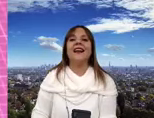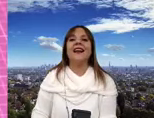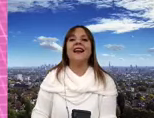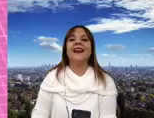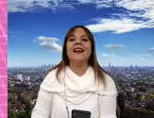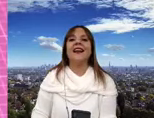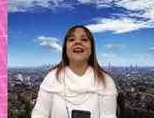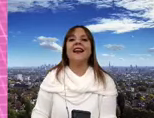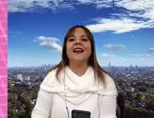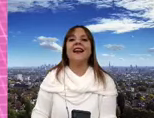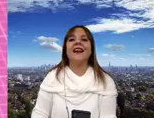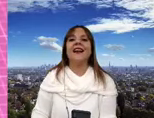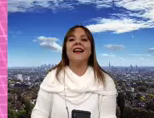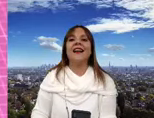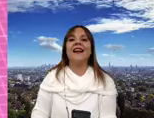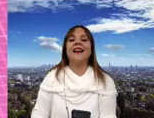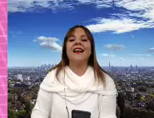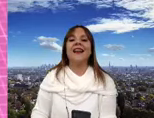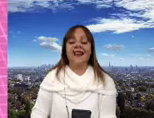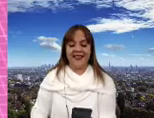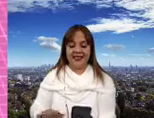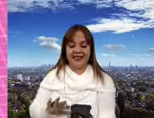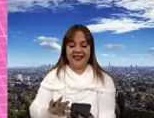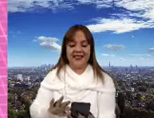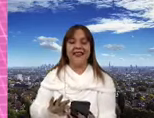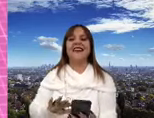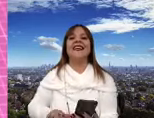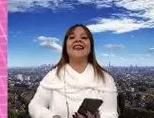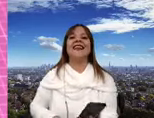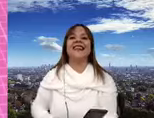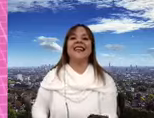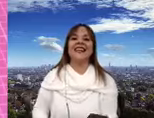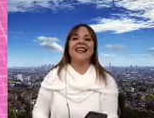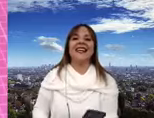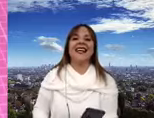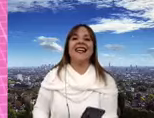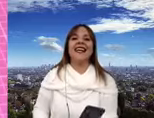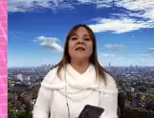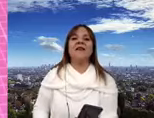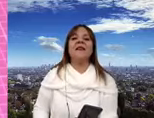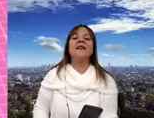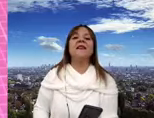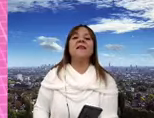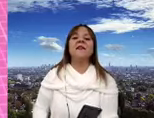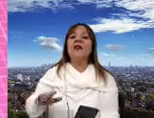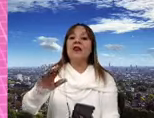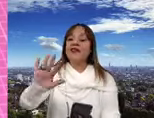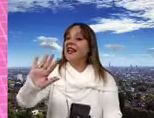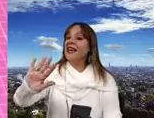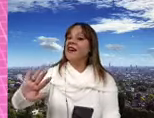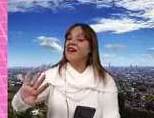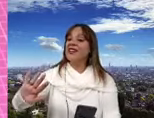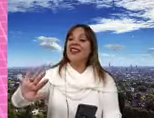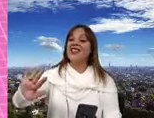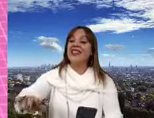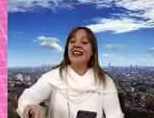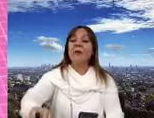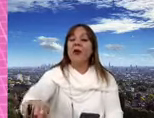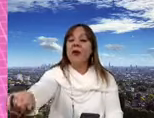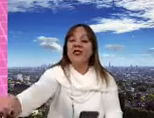cola de silicone permite a gente posicionar onde a gente quer, né? Então, Pessoal, fiquem aí com a aqui. gente que daqui a